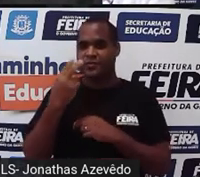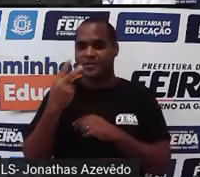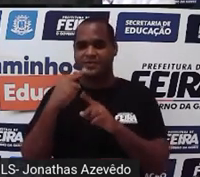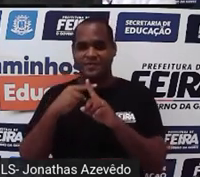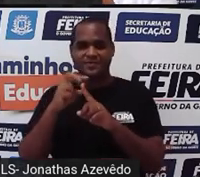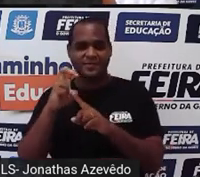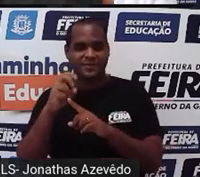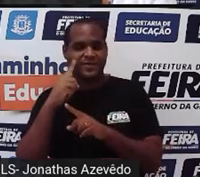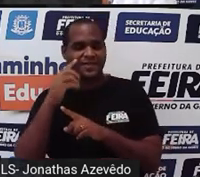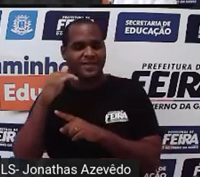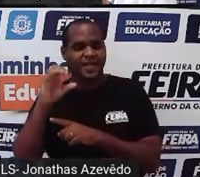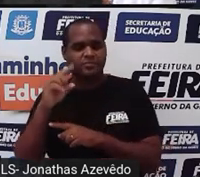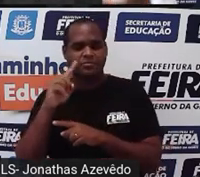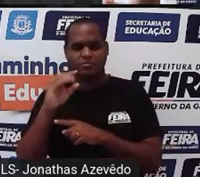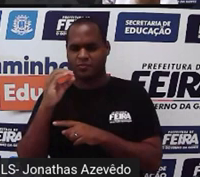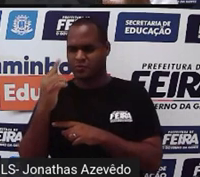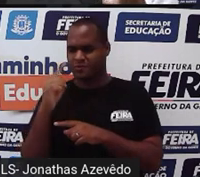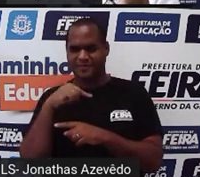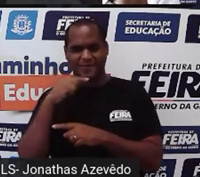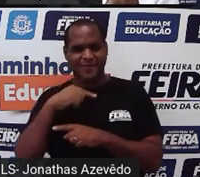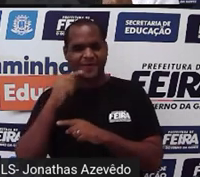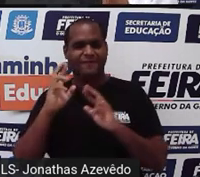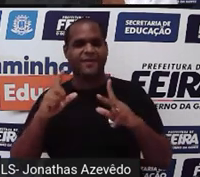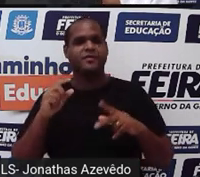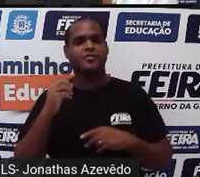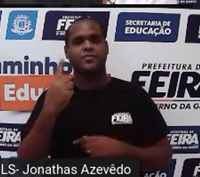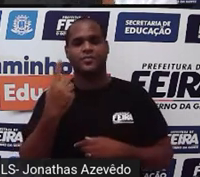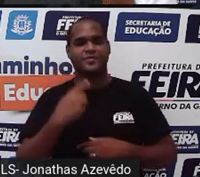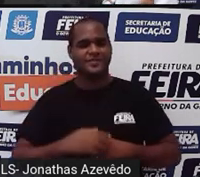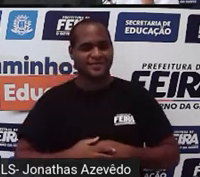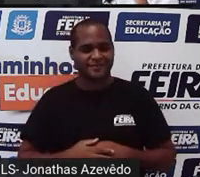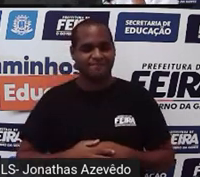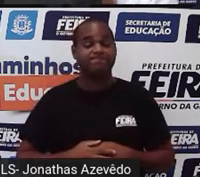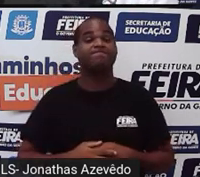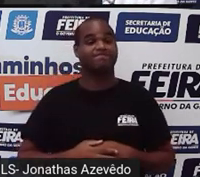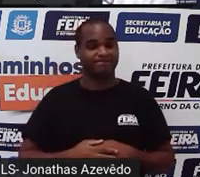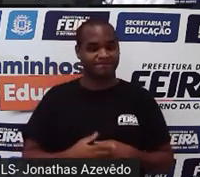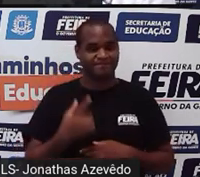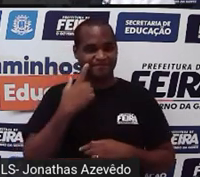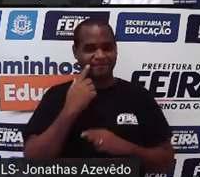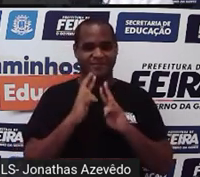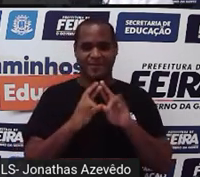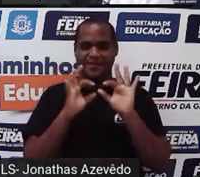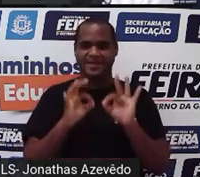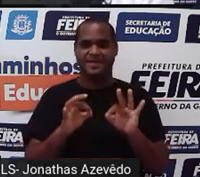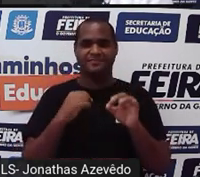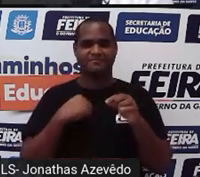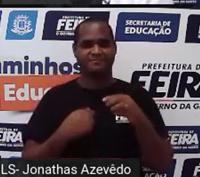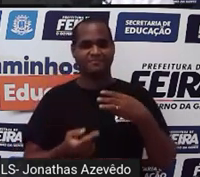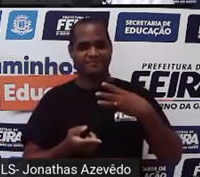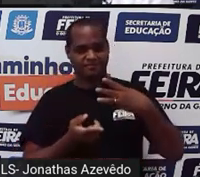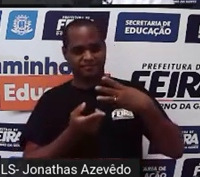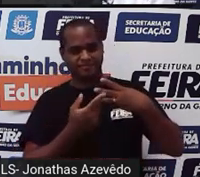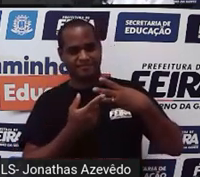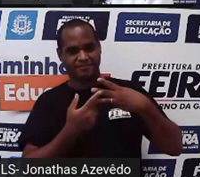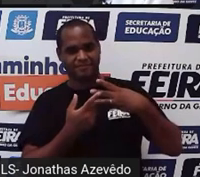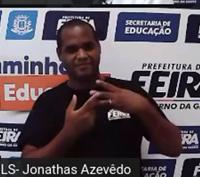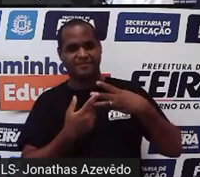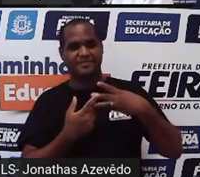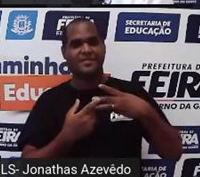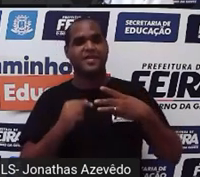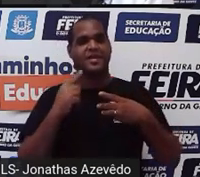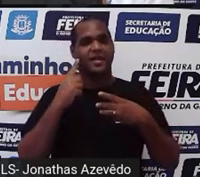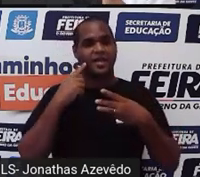- 0 não dá um é diferente de um tão a resposta correta né é o